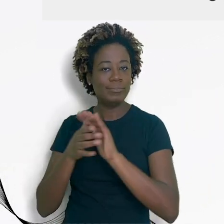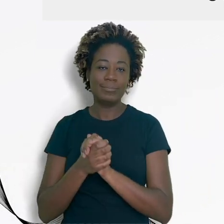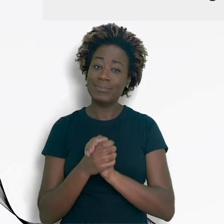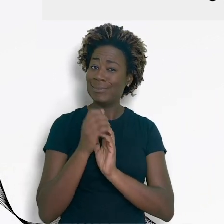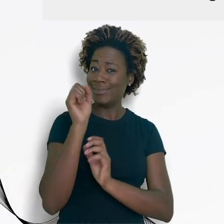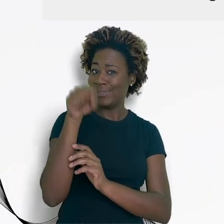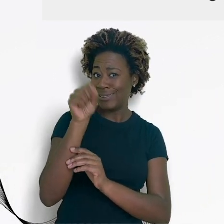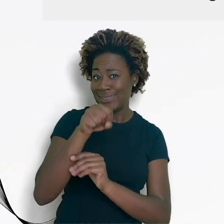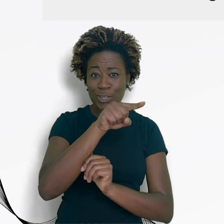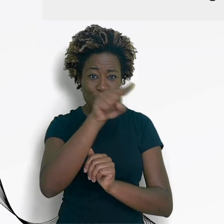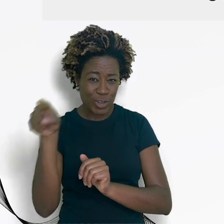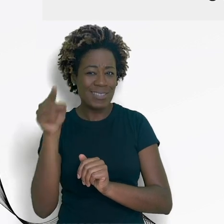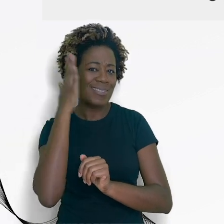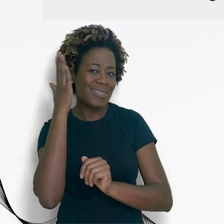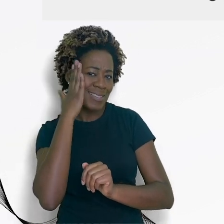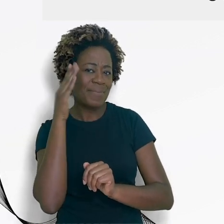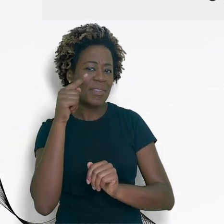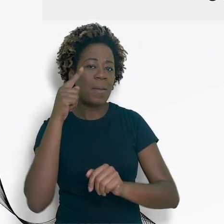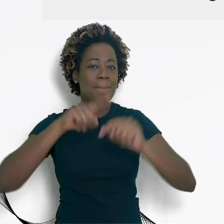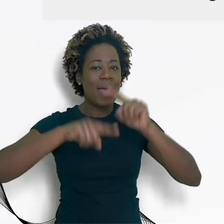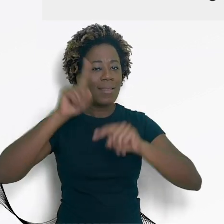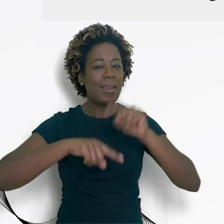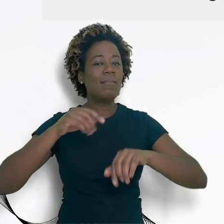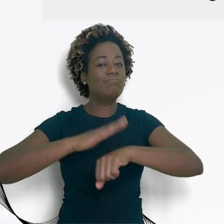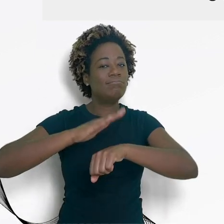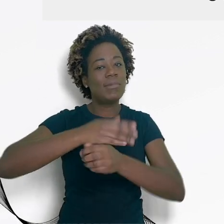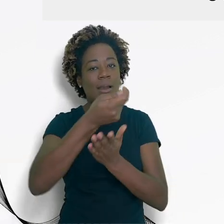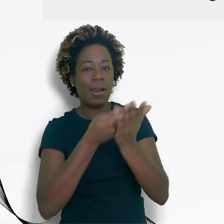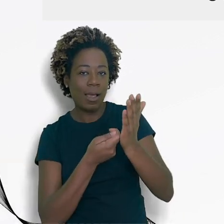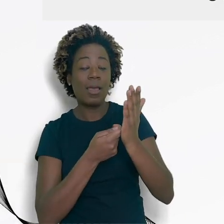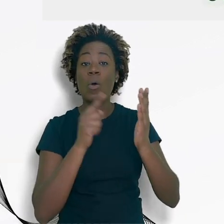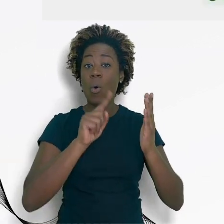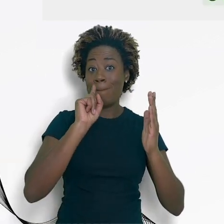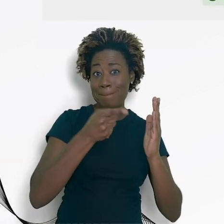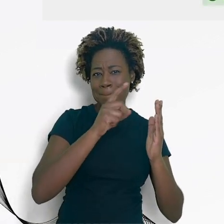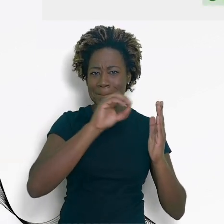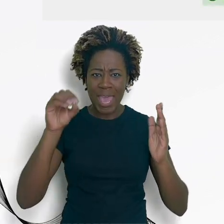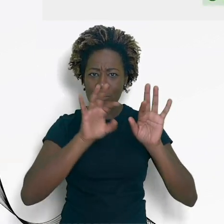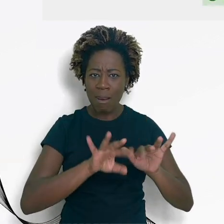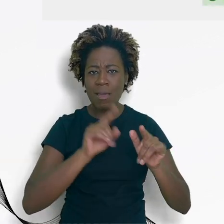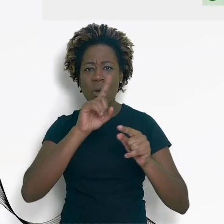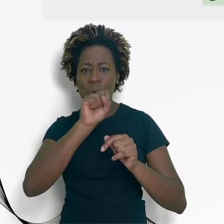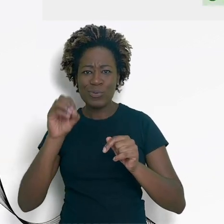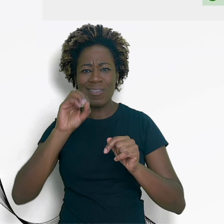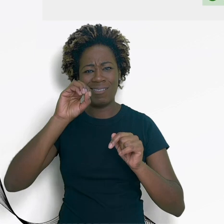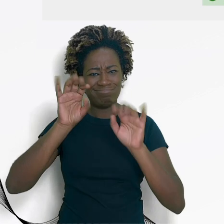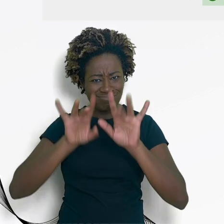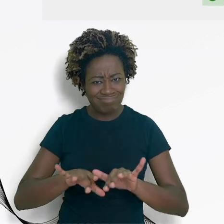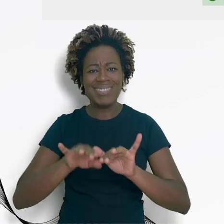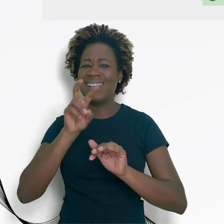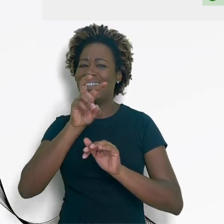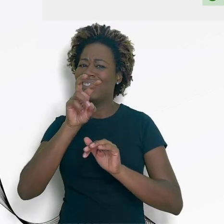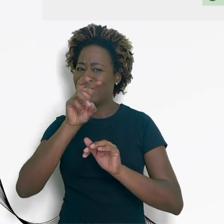E sim, você está vendo aí no material, você precisa escrever uma com 1000 caracteres, 800 caracteres, 500 caracteres